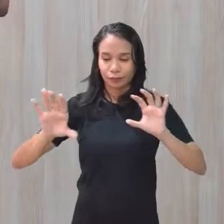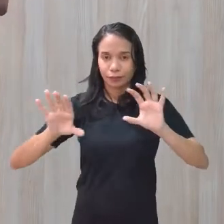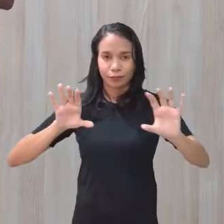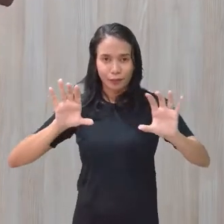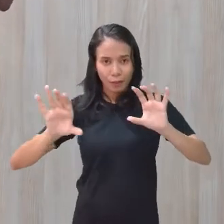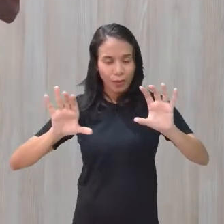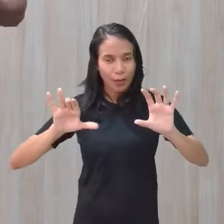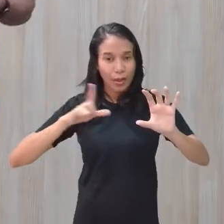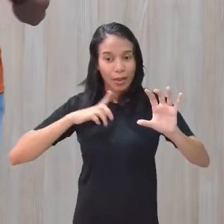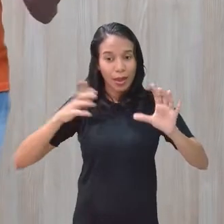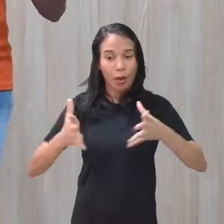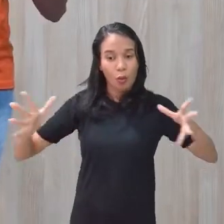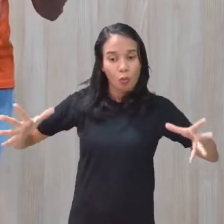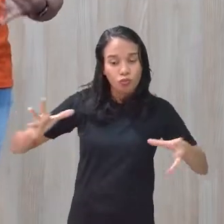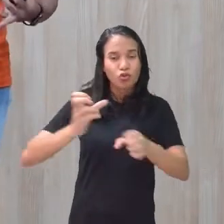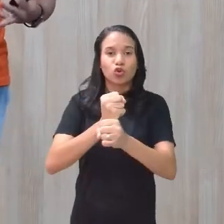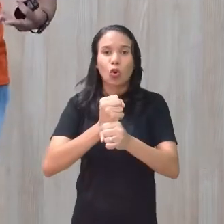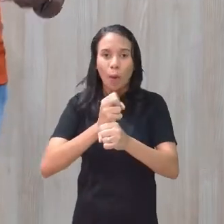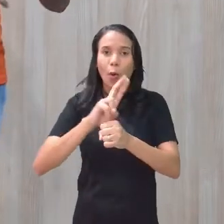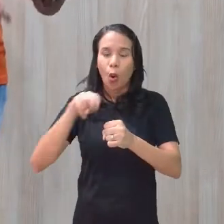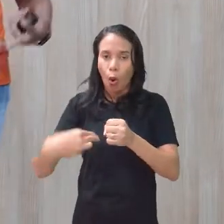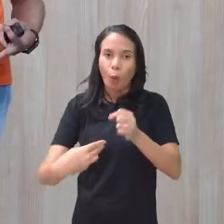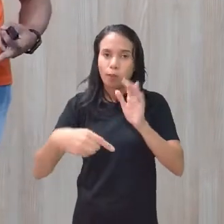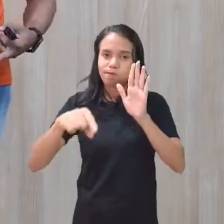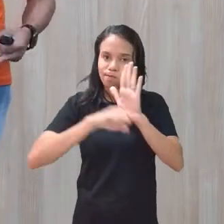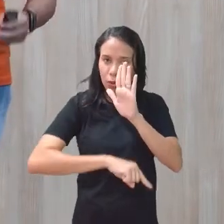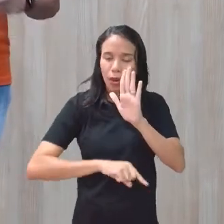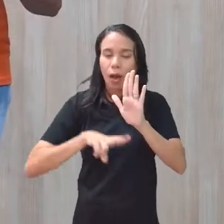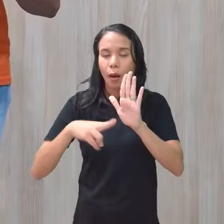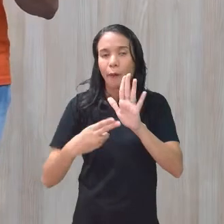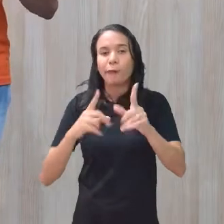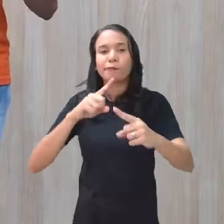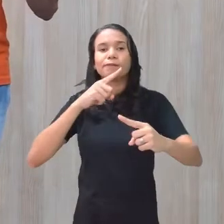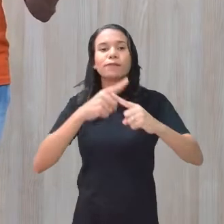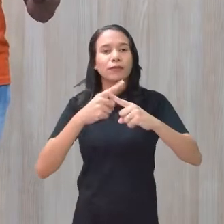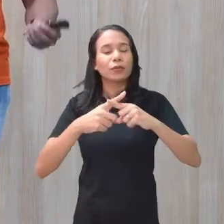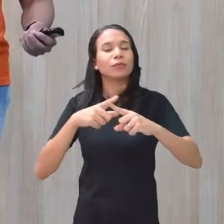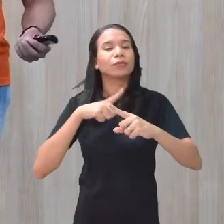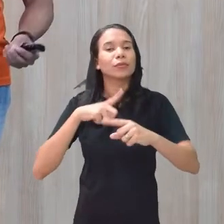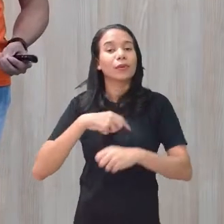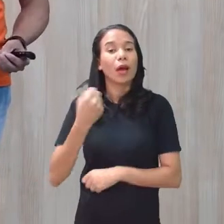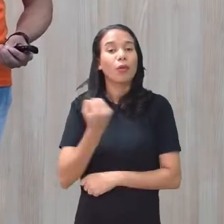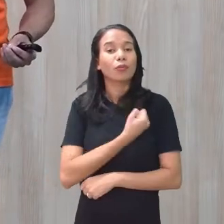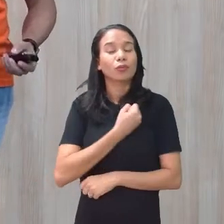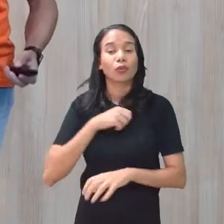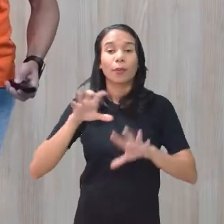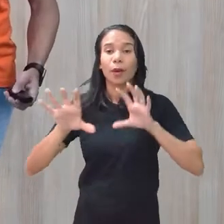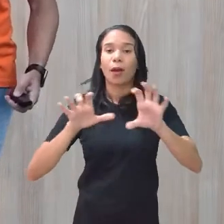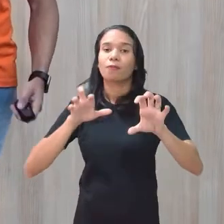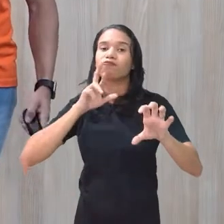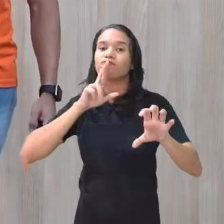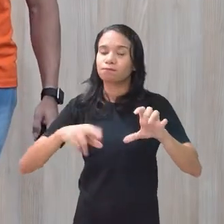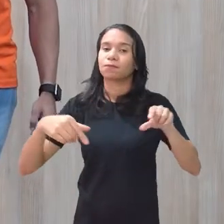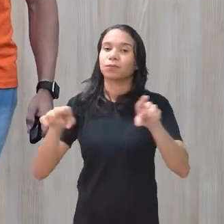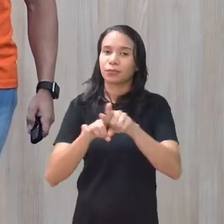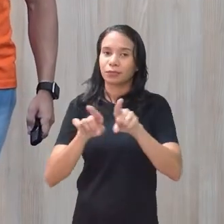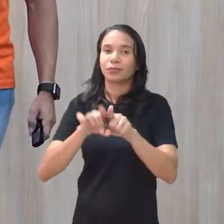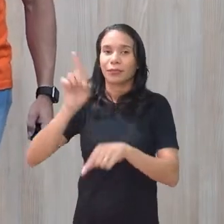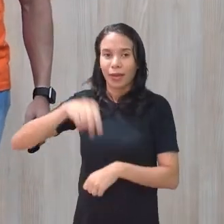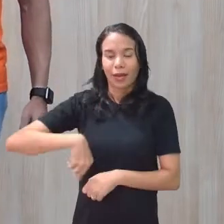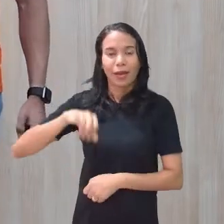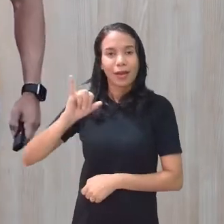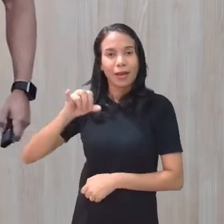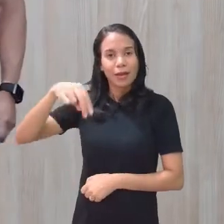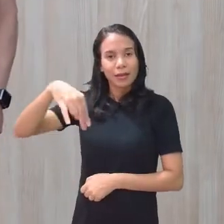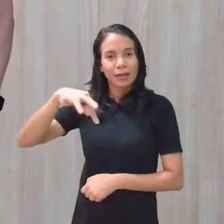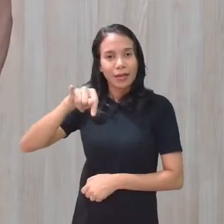inteiros e somo, subtraio ou multiplico, esses dois números inteiros, o resultado vai dar um número inteiro,